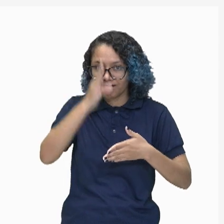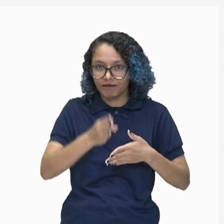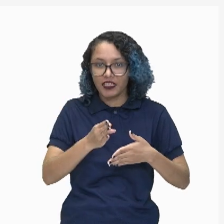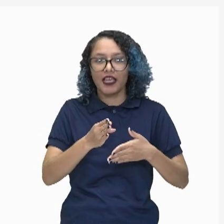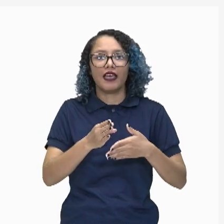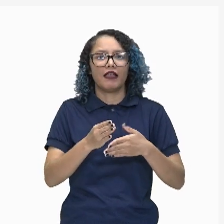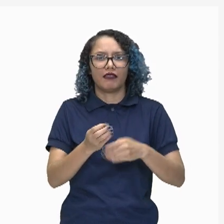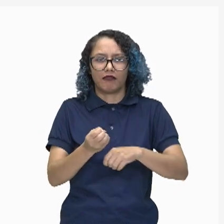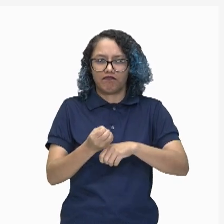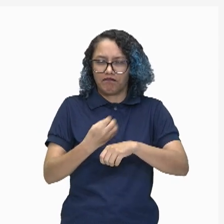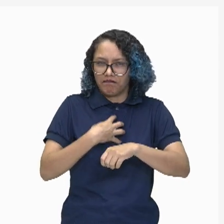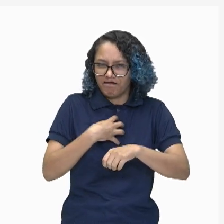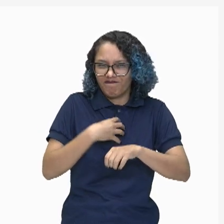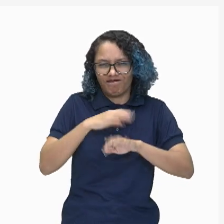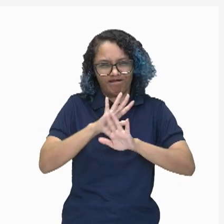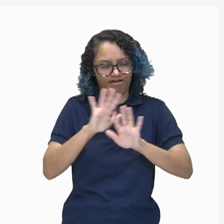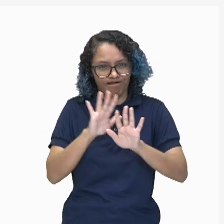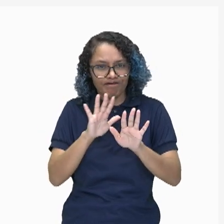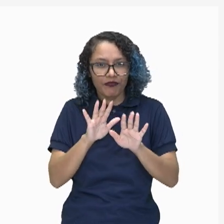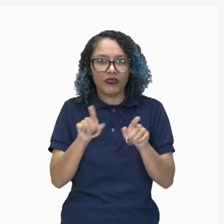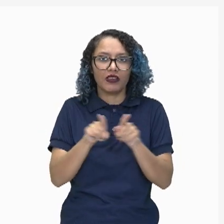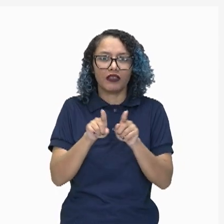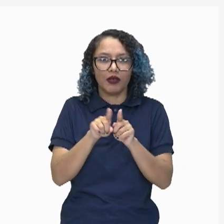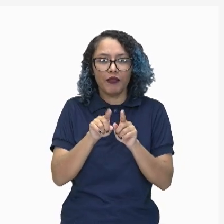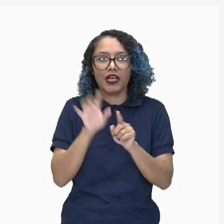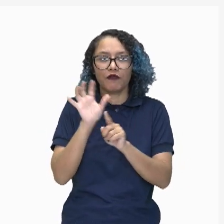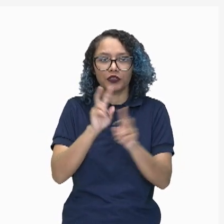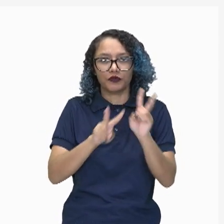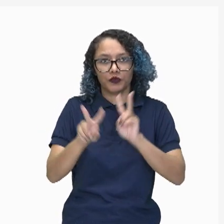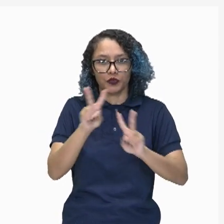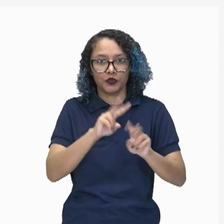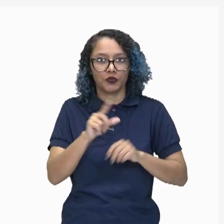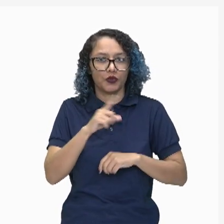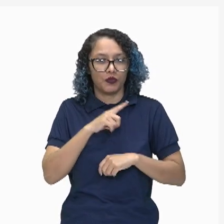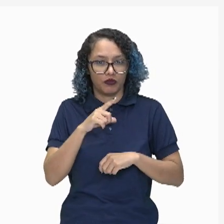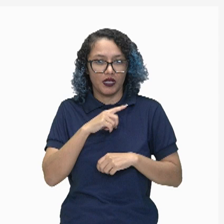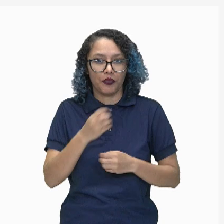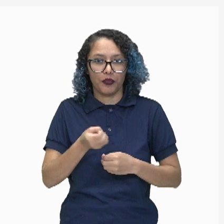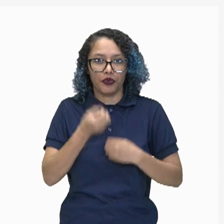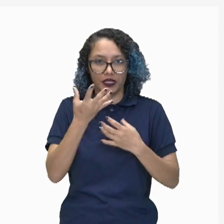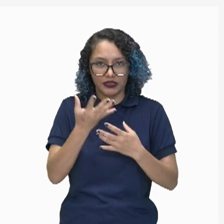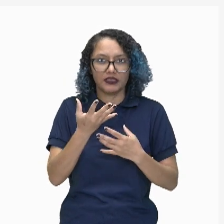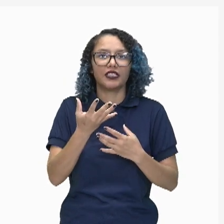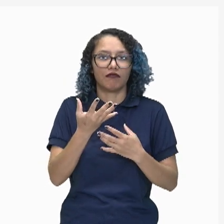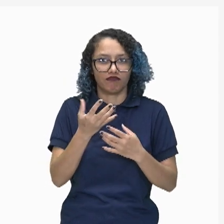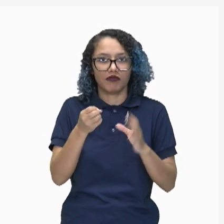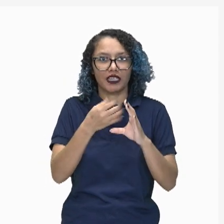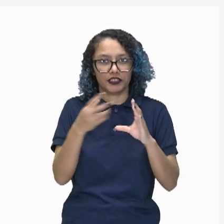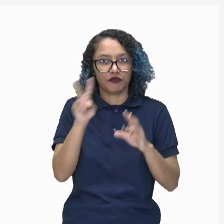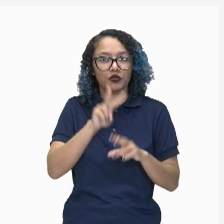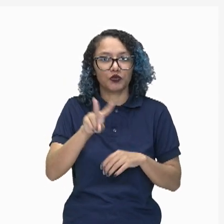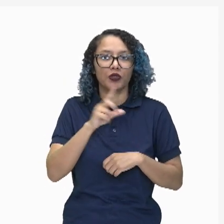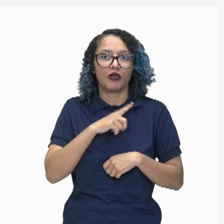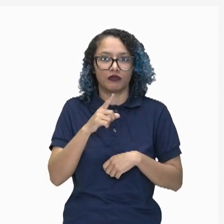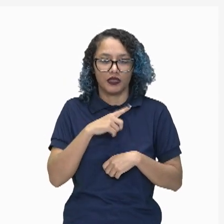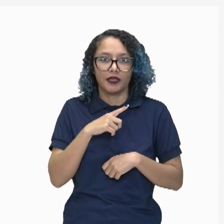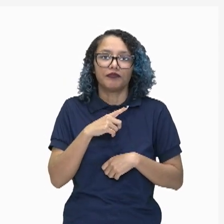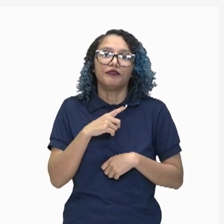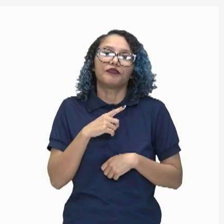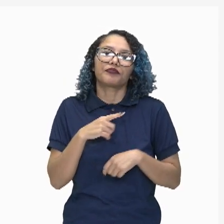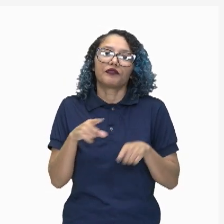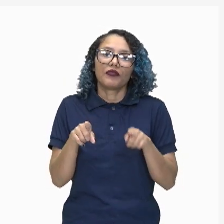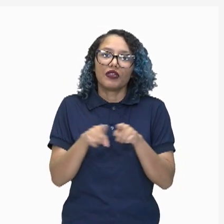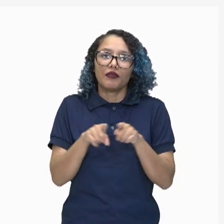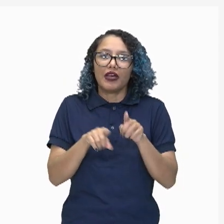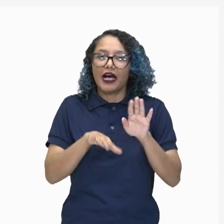para sentimentalismo, e uma influência visual. A sua poesia tem um forte apelo visual. Então, muitas